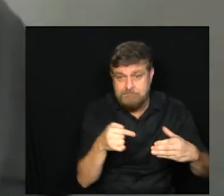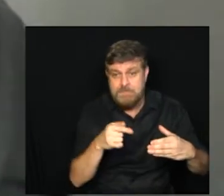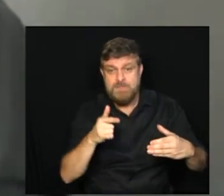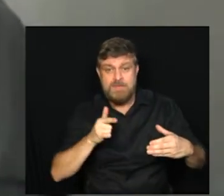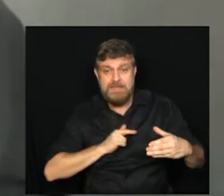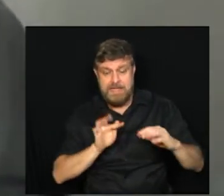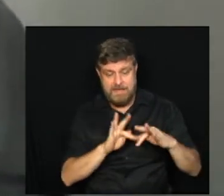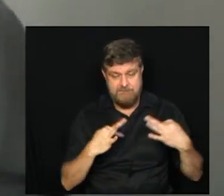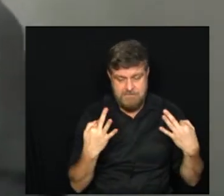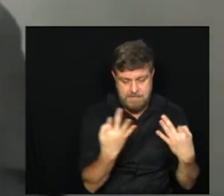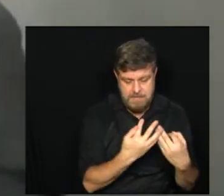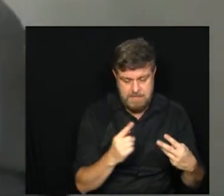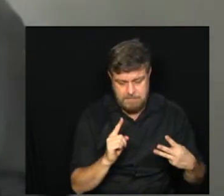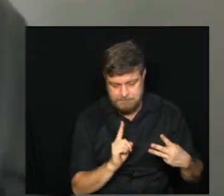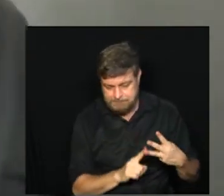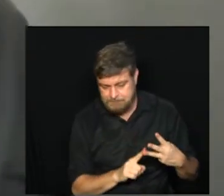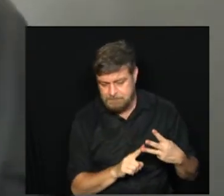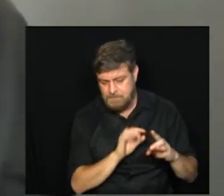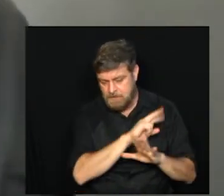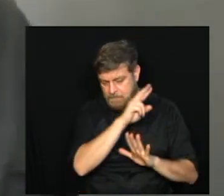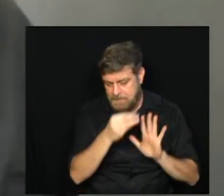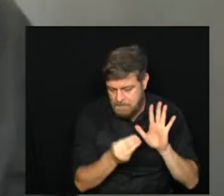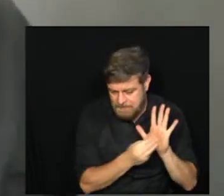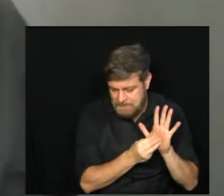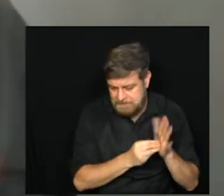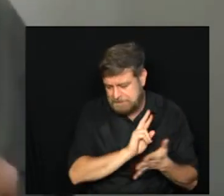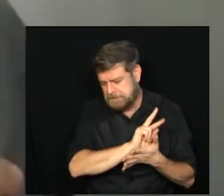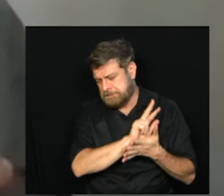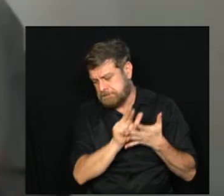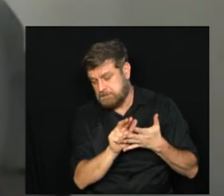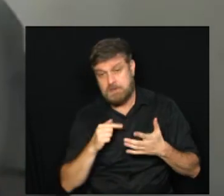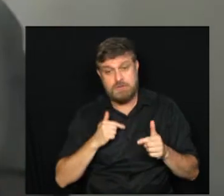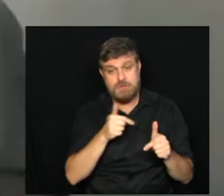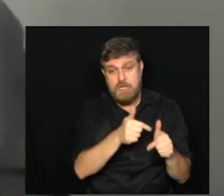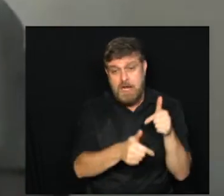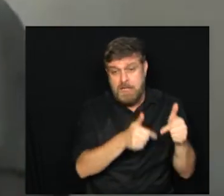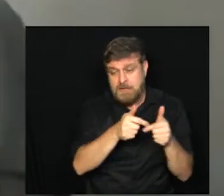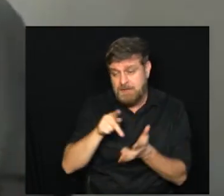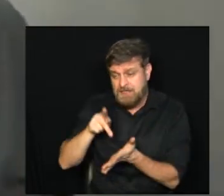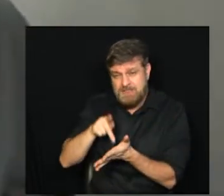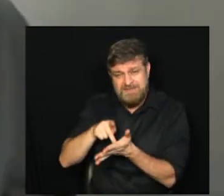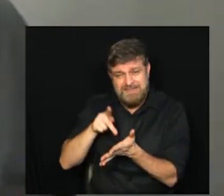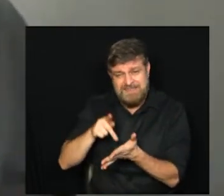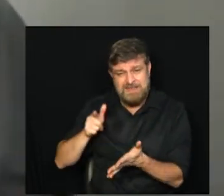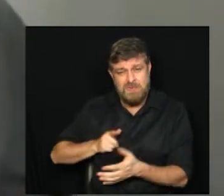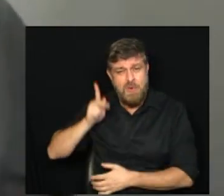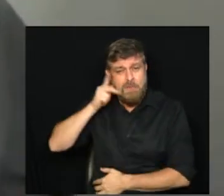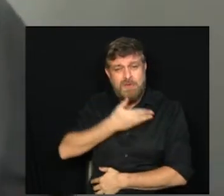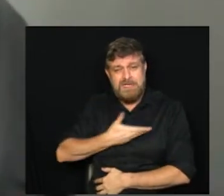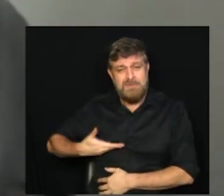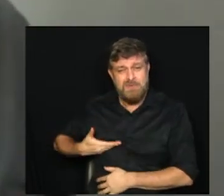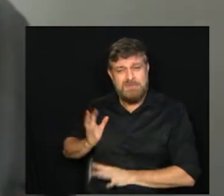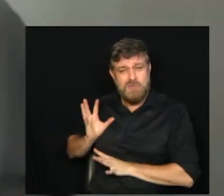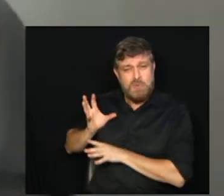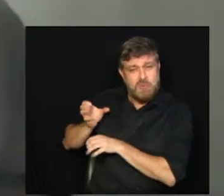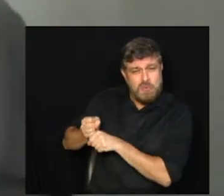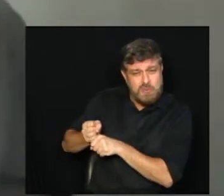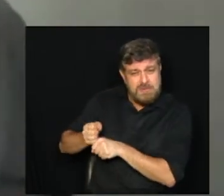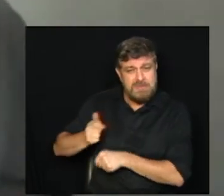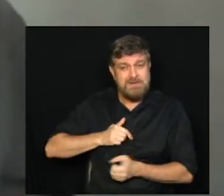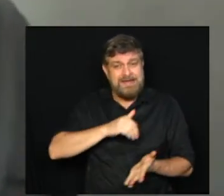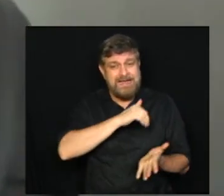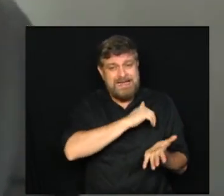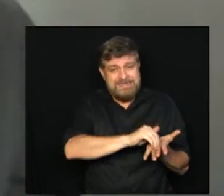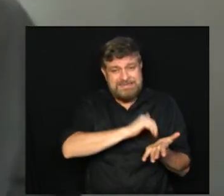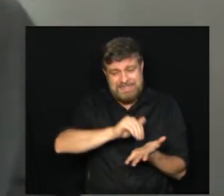a família, está inserido o meio ambiente. Então, a gente trabalha ali, na verdade, com todas as políticas públicas, com todas as